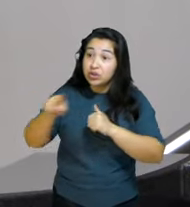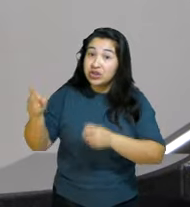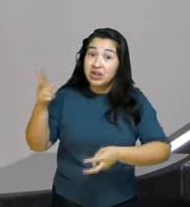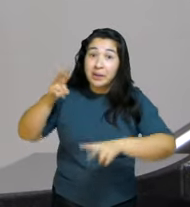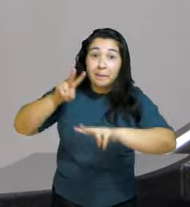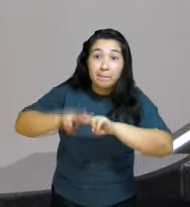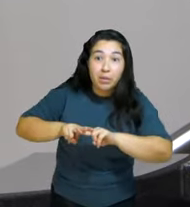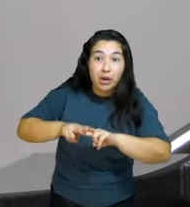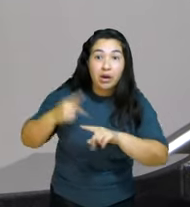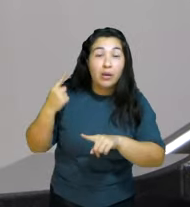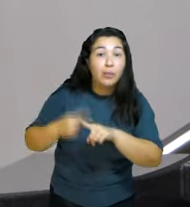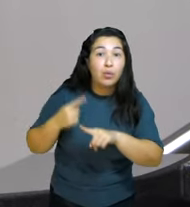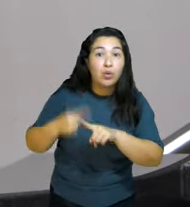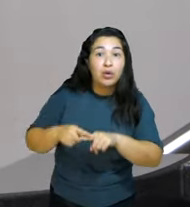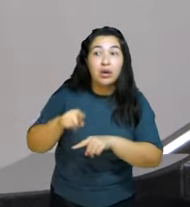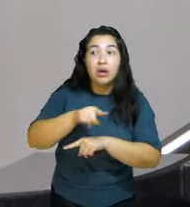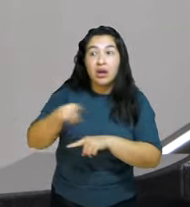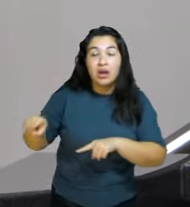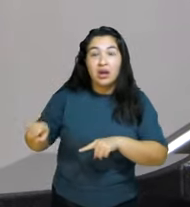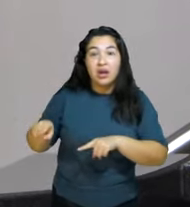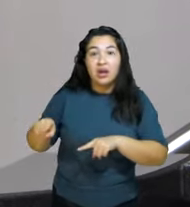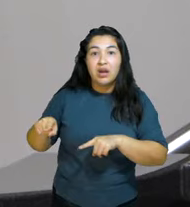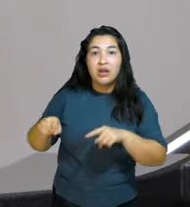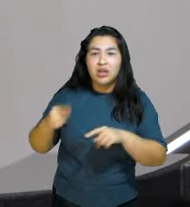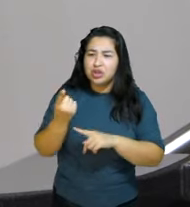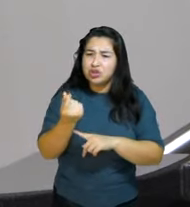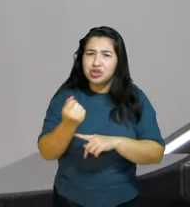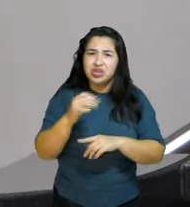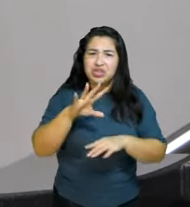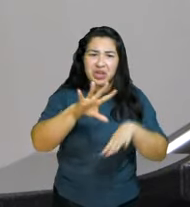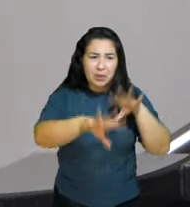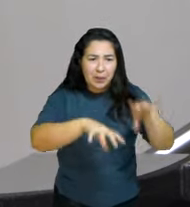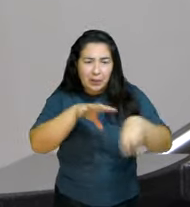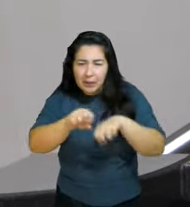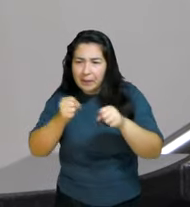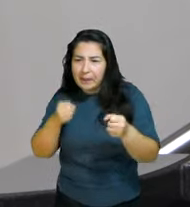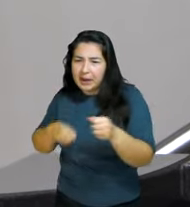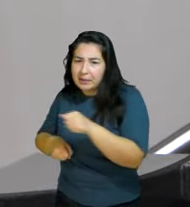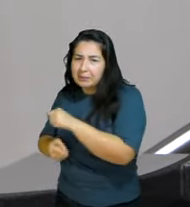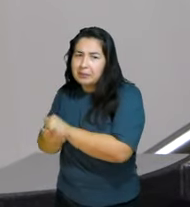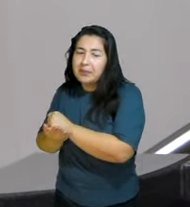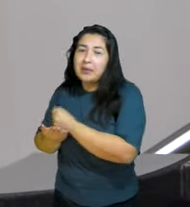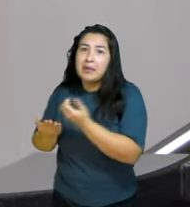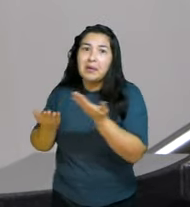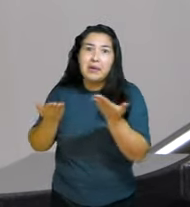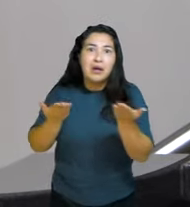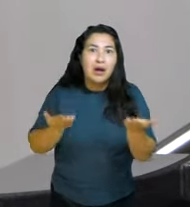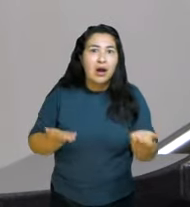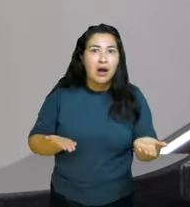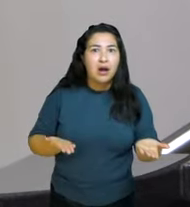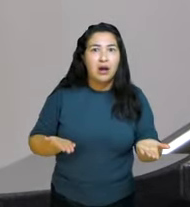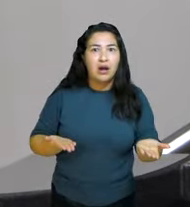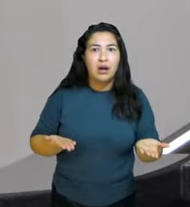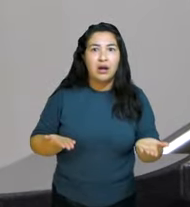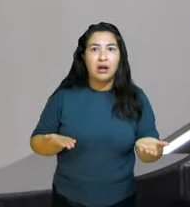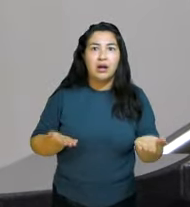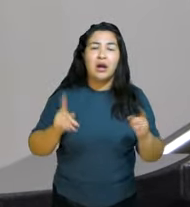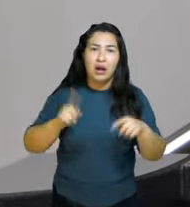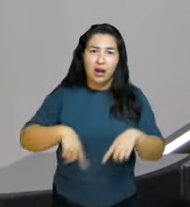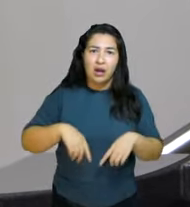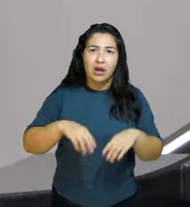que trabalham com autismo. Então, deputados, essa é uma situação muito grave. Nós temos